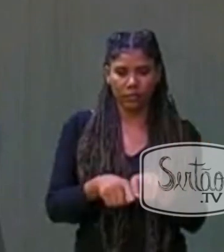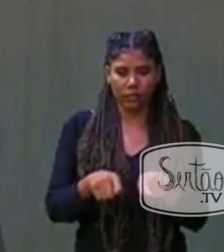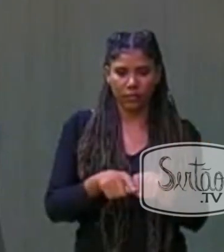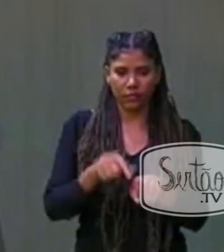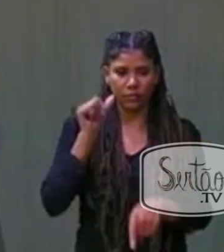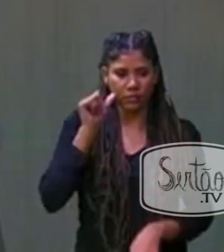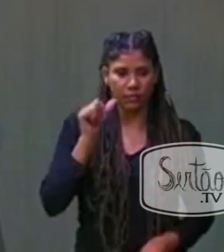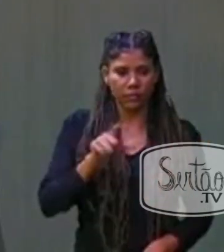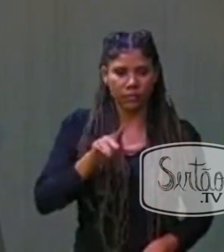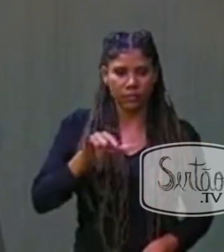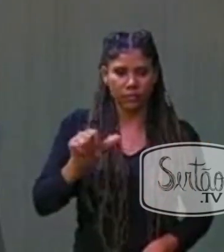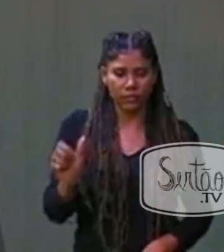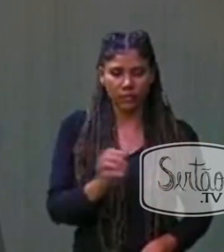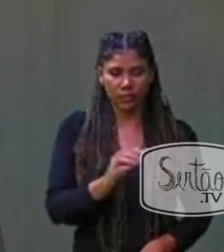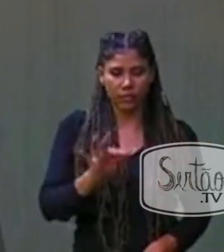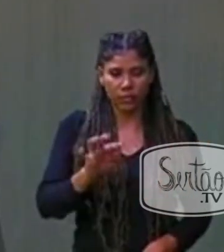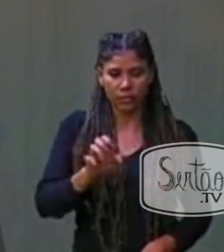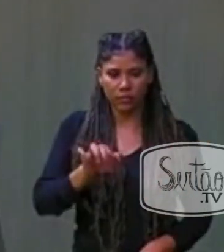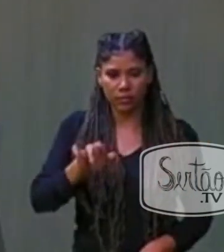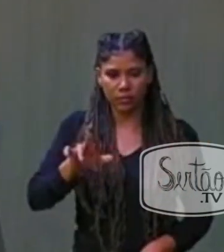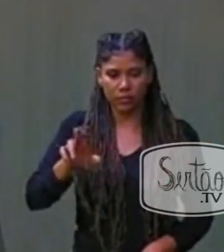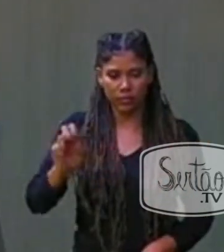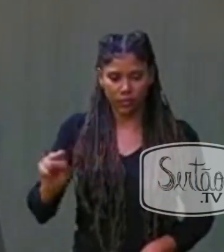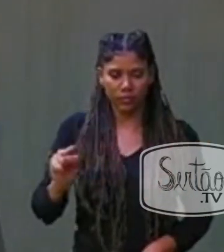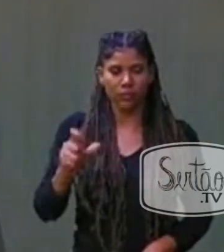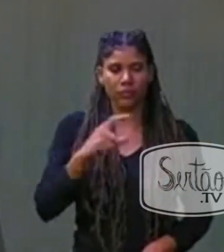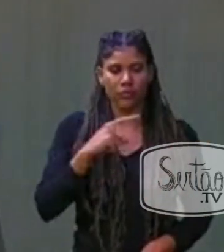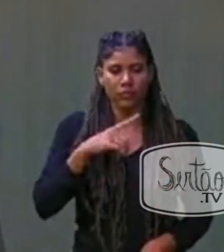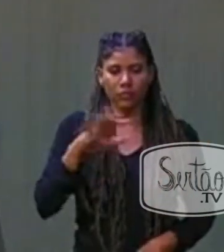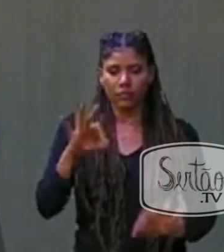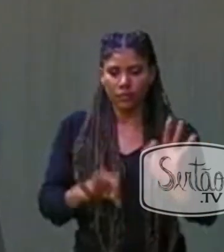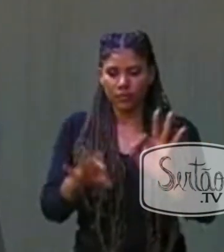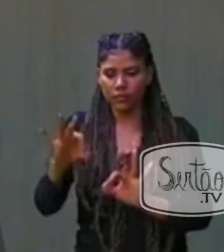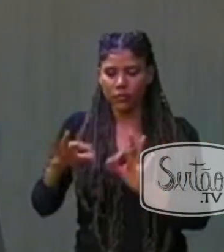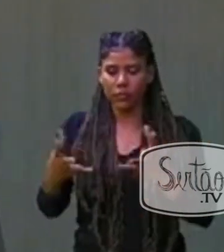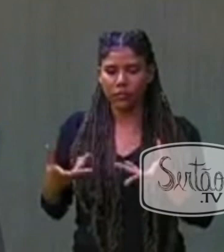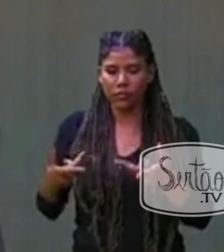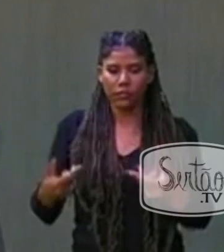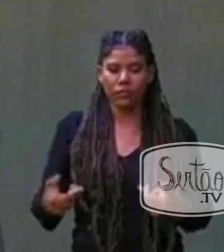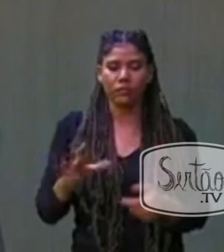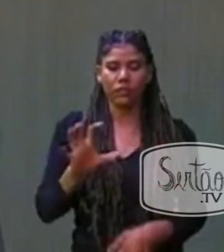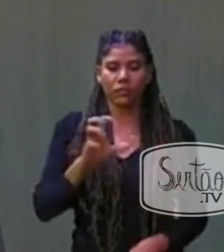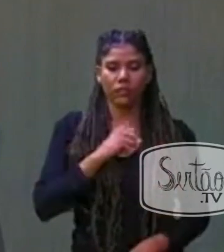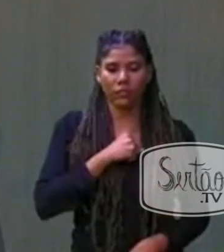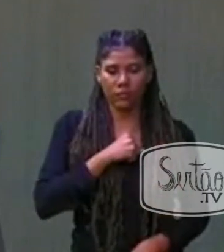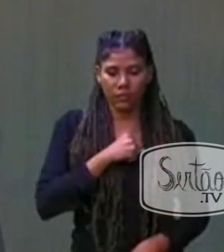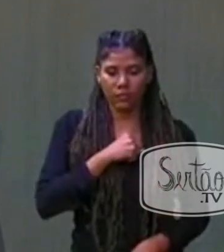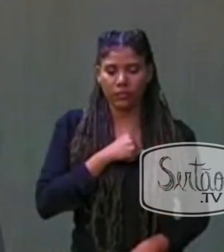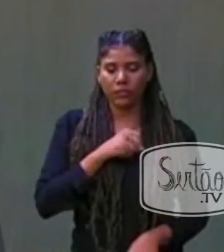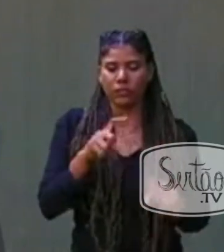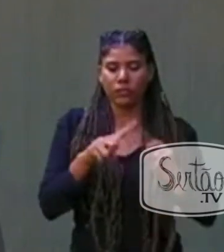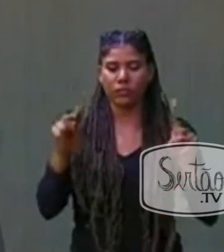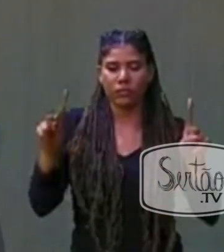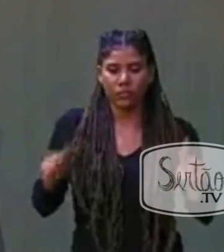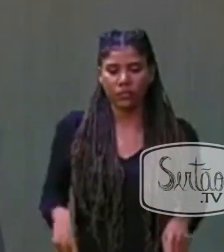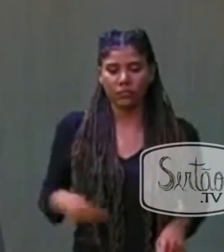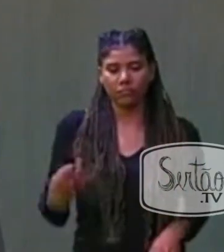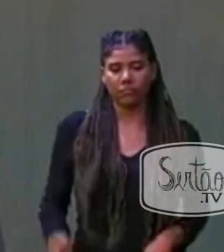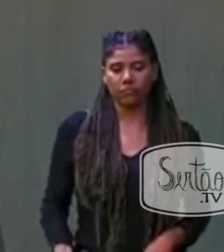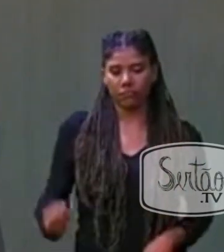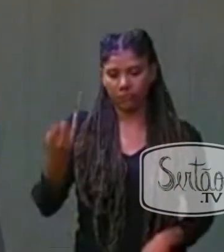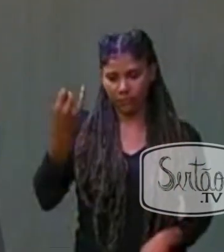primeira-dama, Lia Freitas, pelo esmero, pela condução, pelo amor a este programa tão